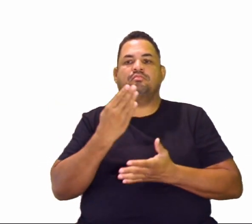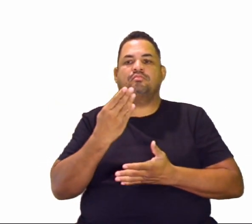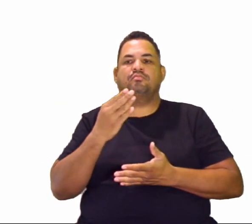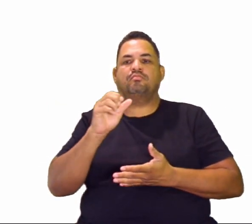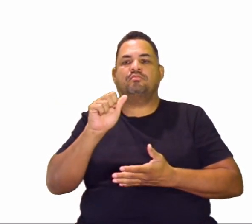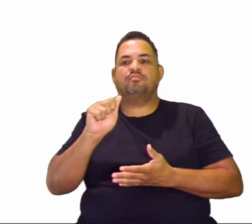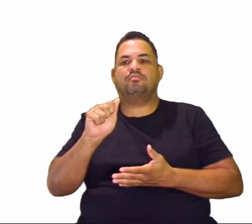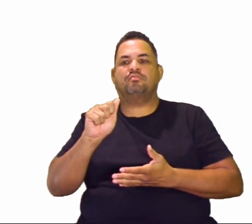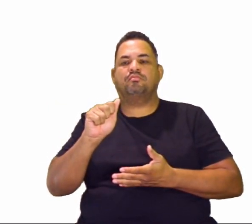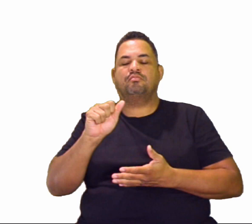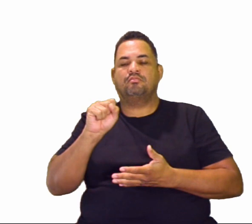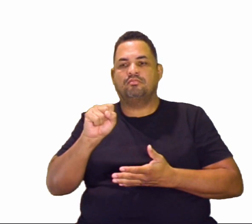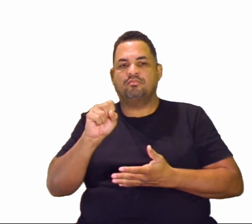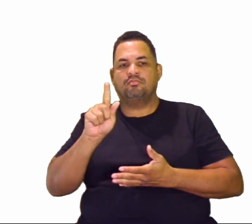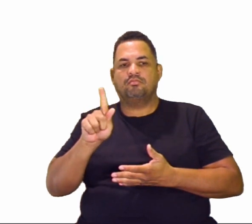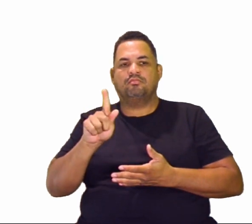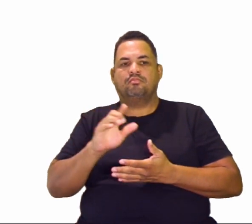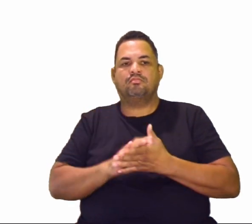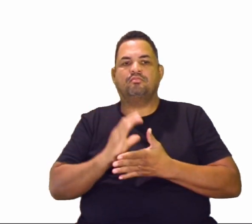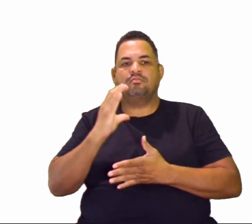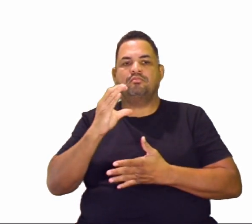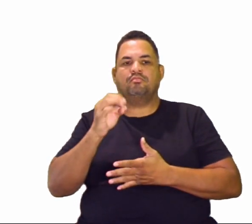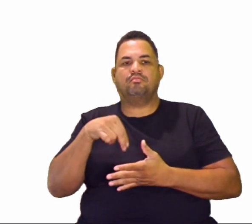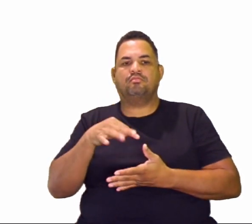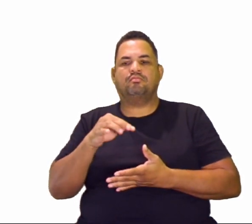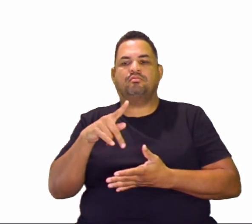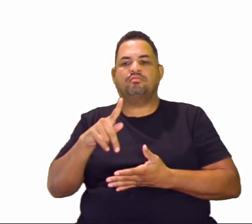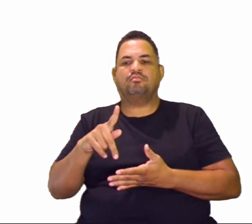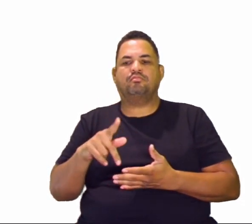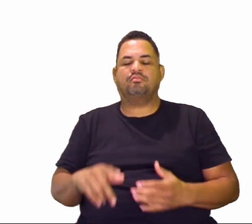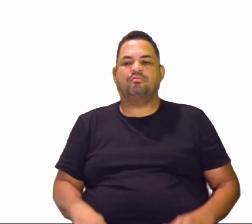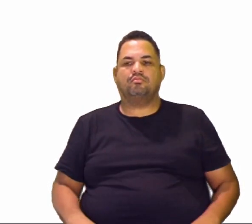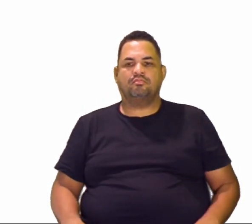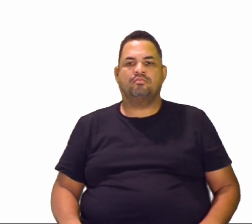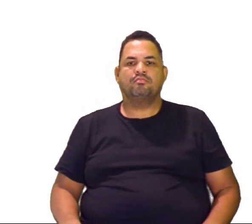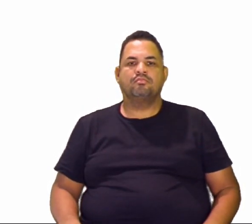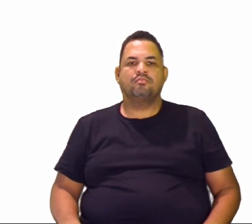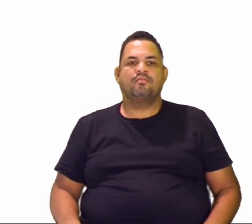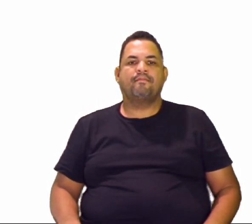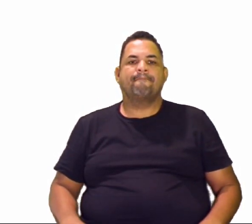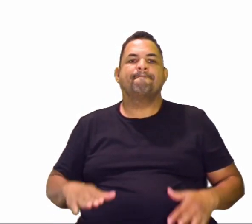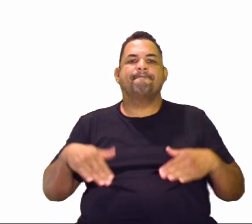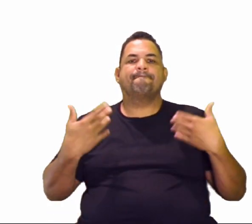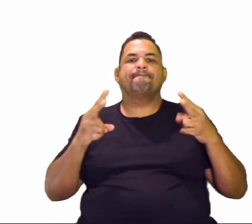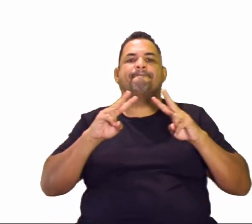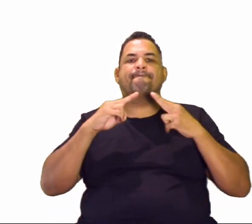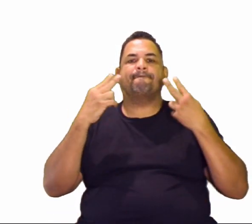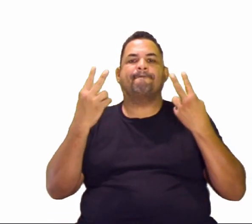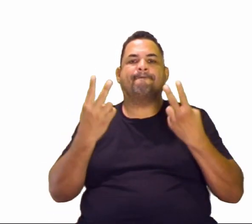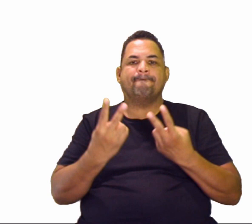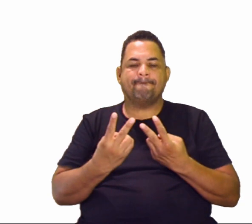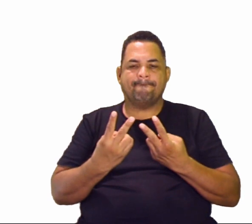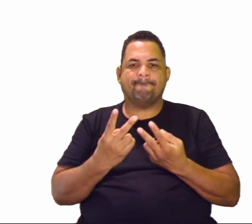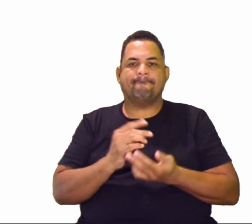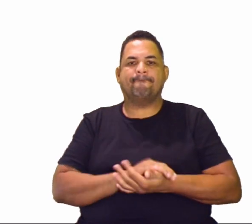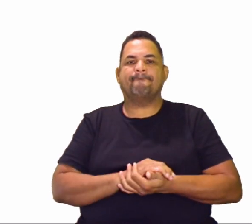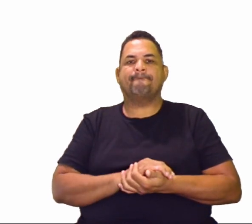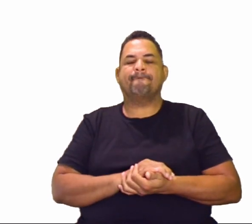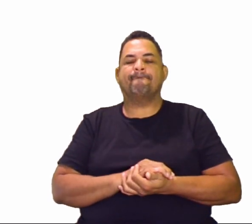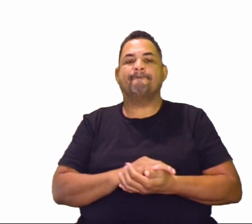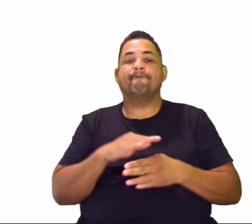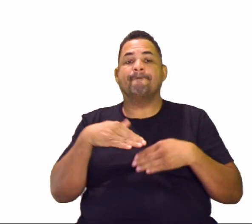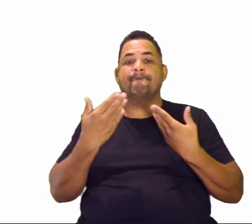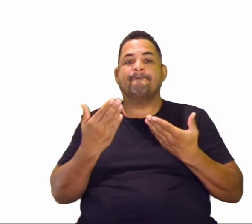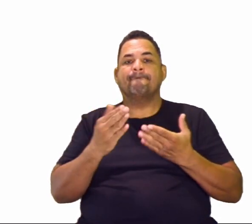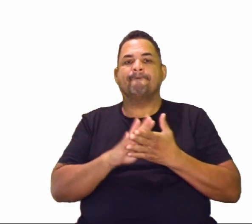igual a 48 gramas na CNTP, quer dizer, qual é o volume molar, qual é o